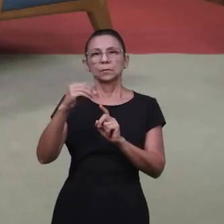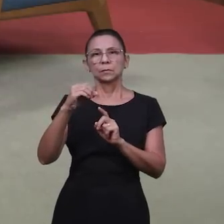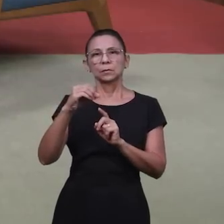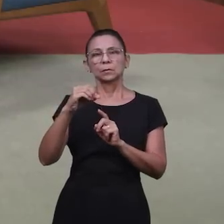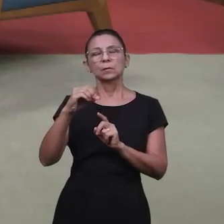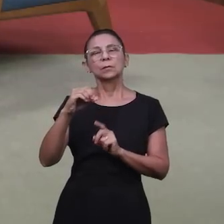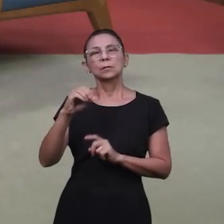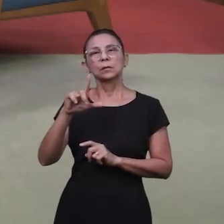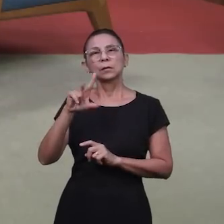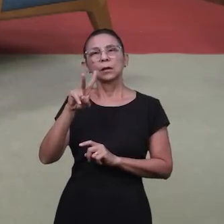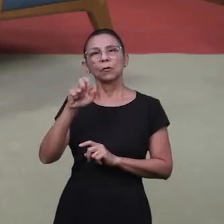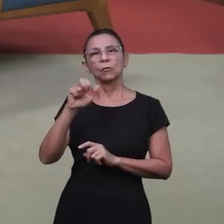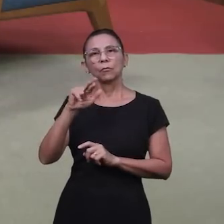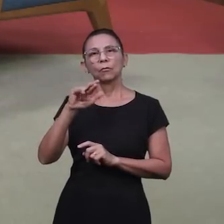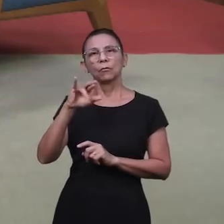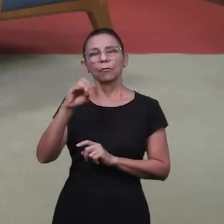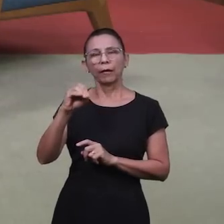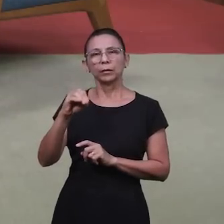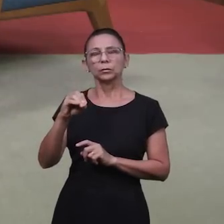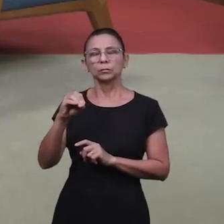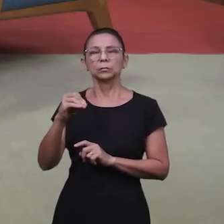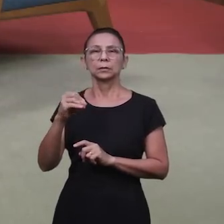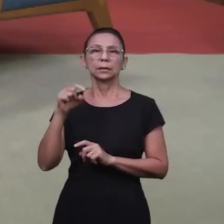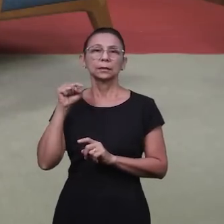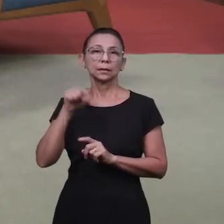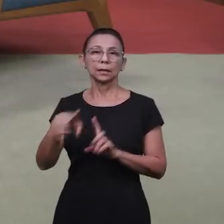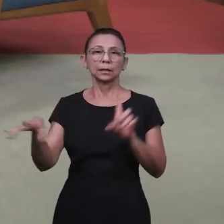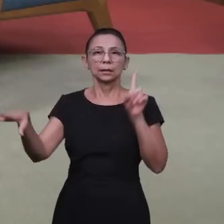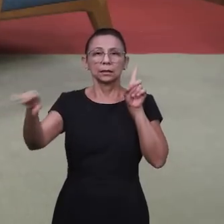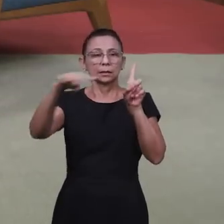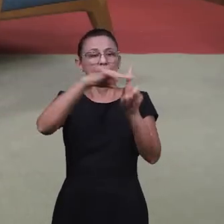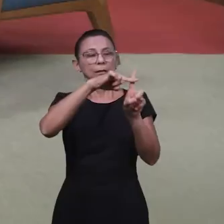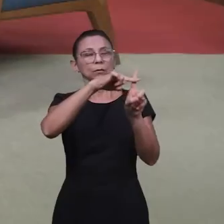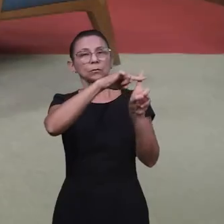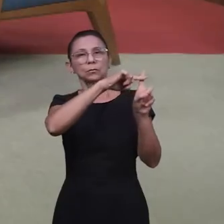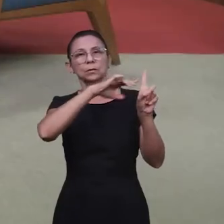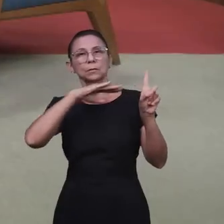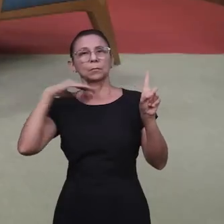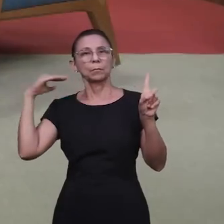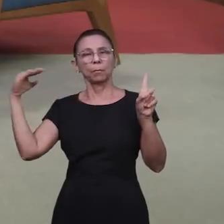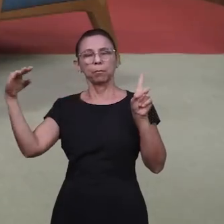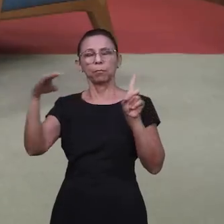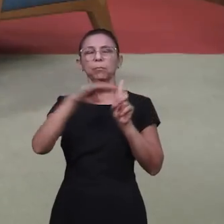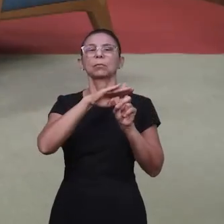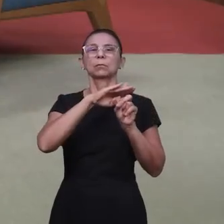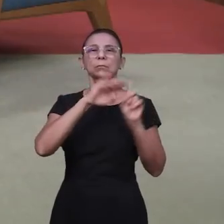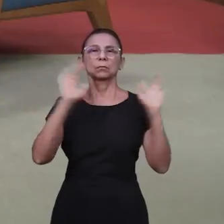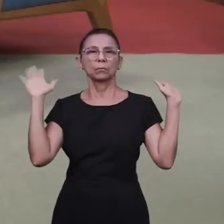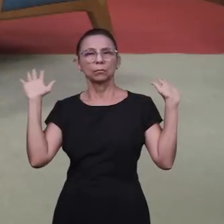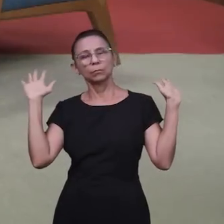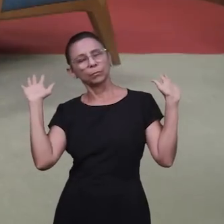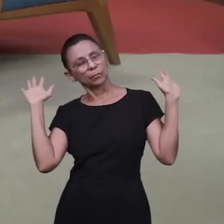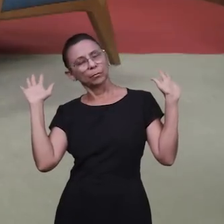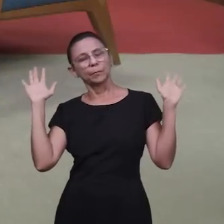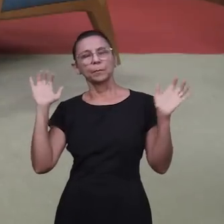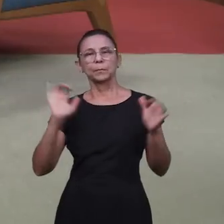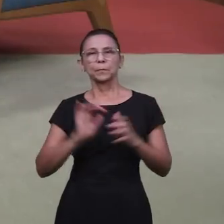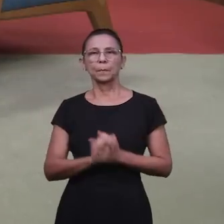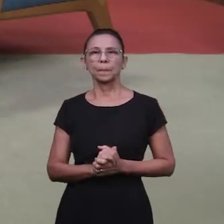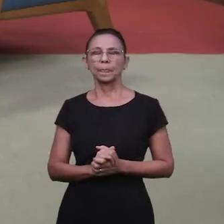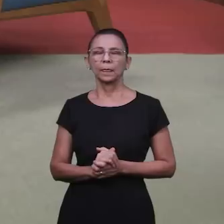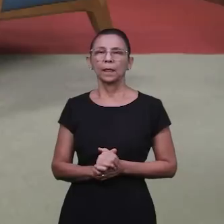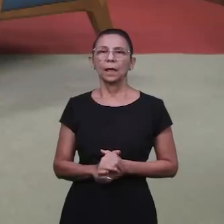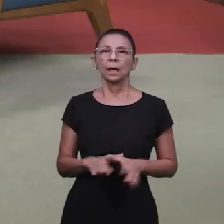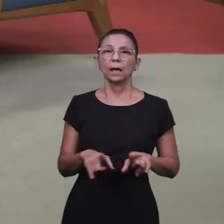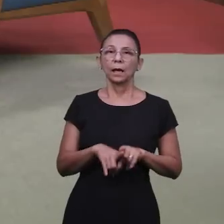entrega, né, em incenso, né, ao Pai. O incenso que lá no passado, no próprio tabernáculo, tinha